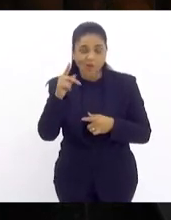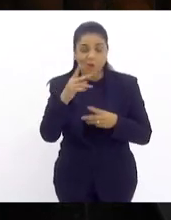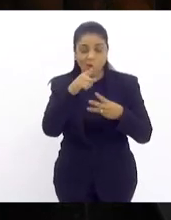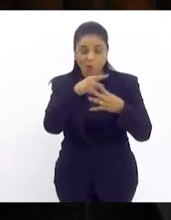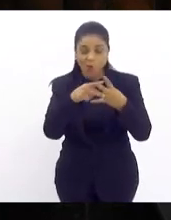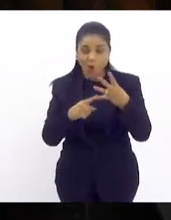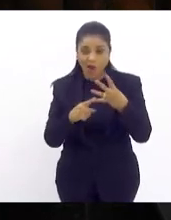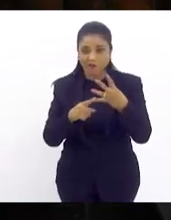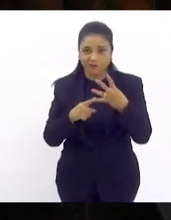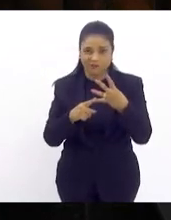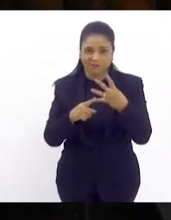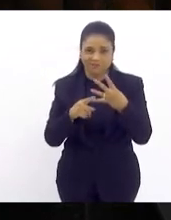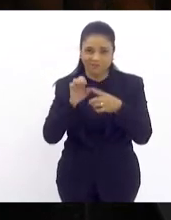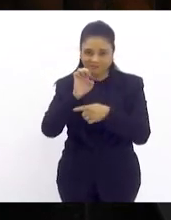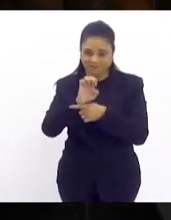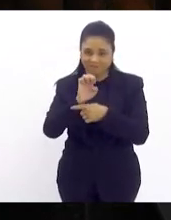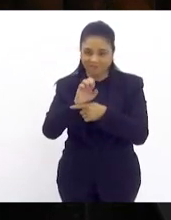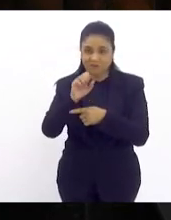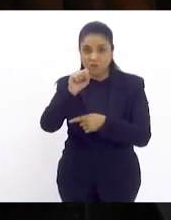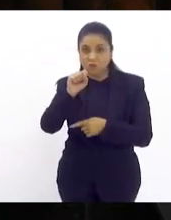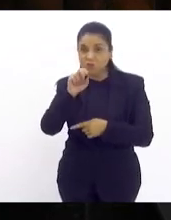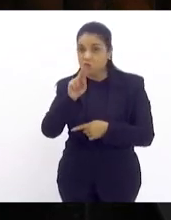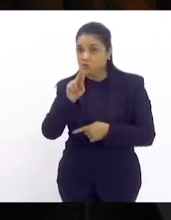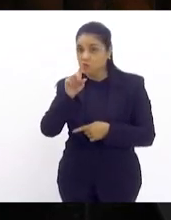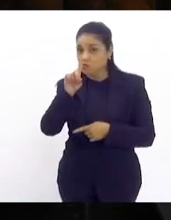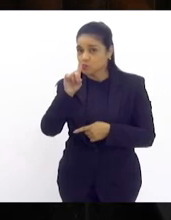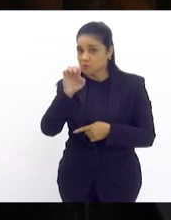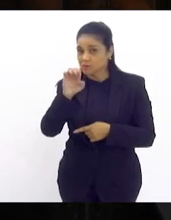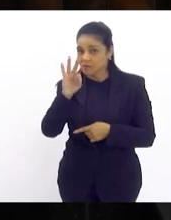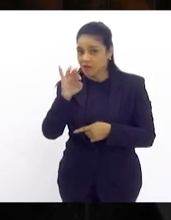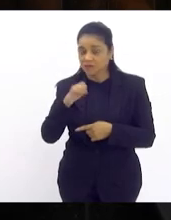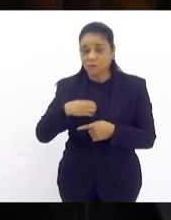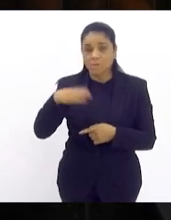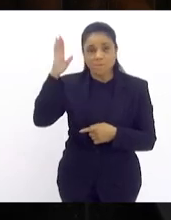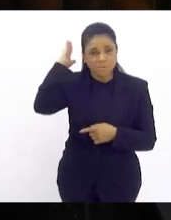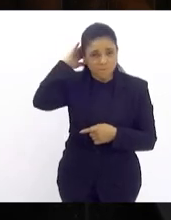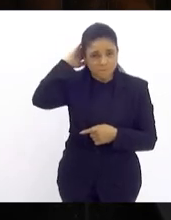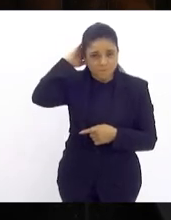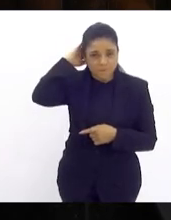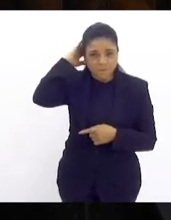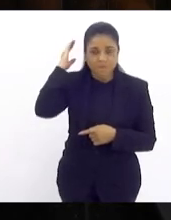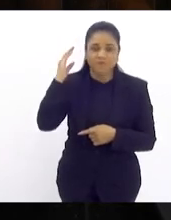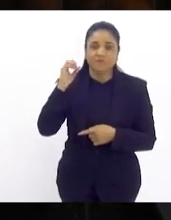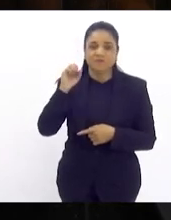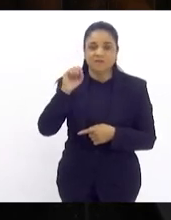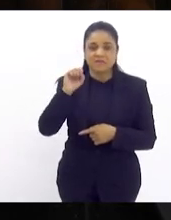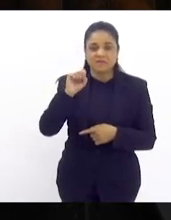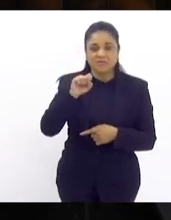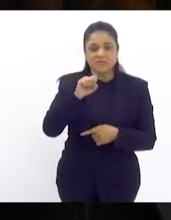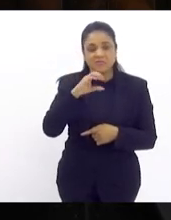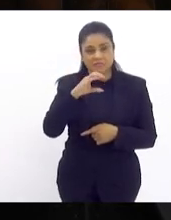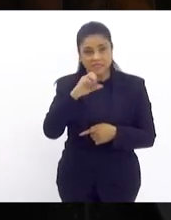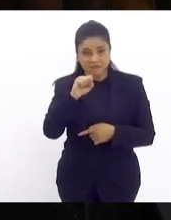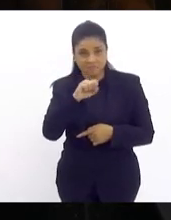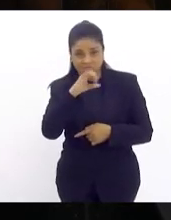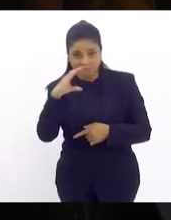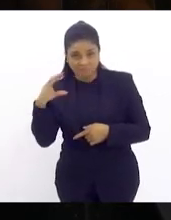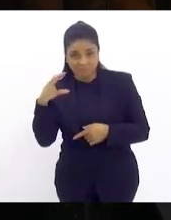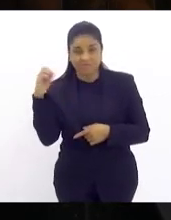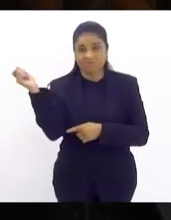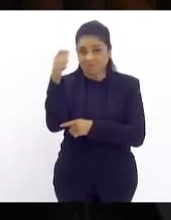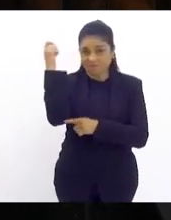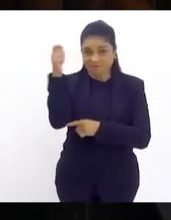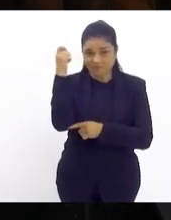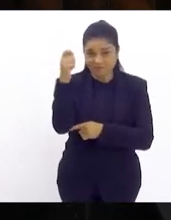Sudeste e Paraná Santa Catarina e Rio Grande do Sul